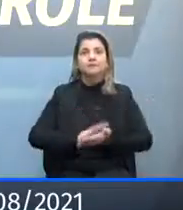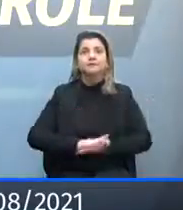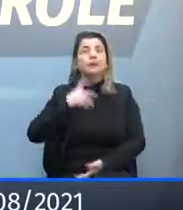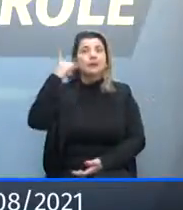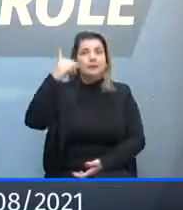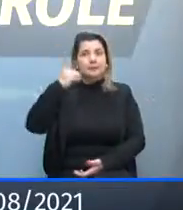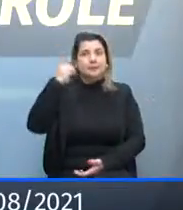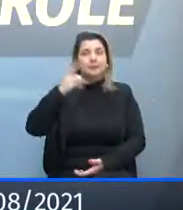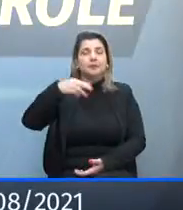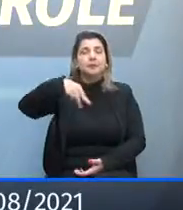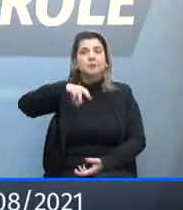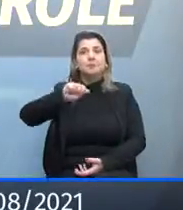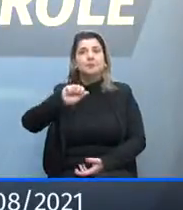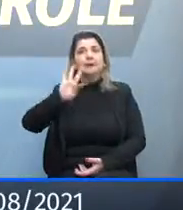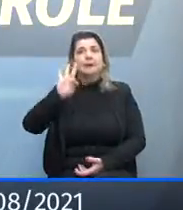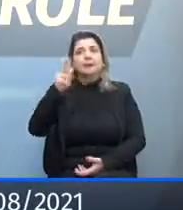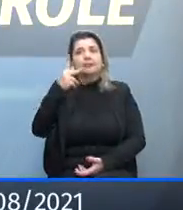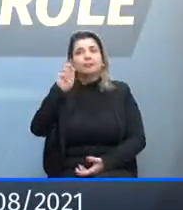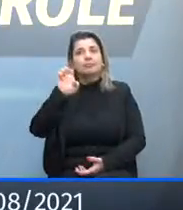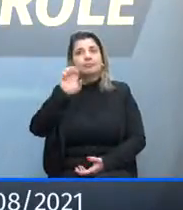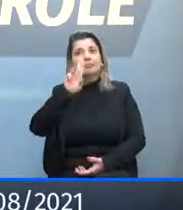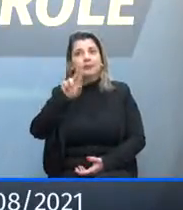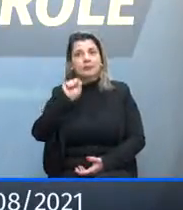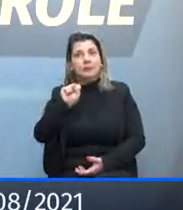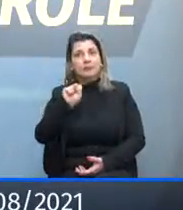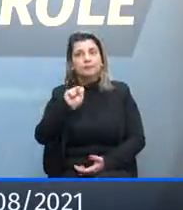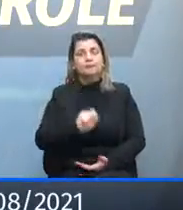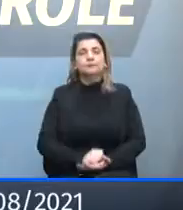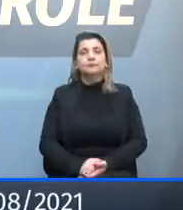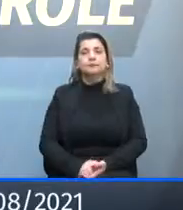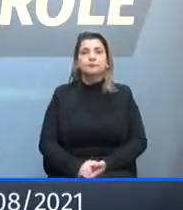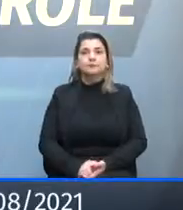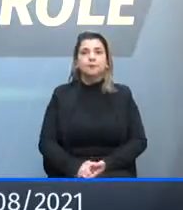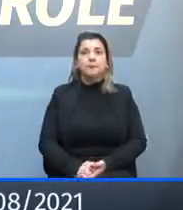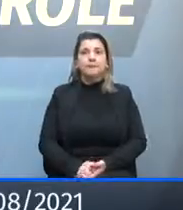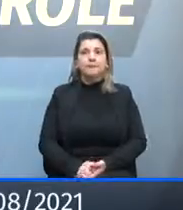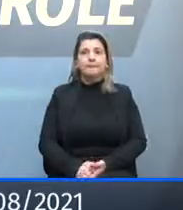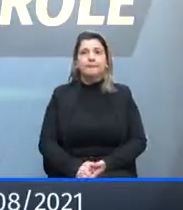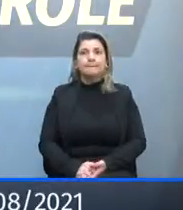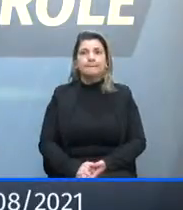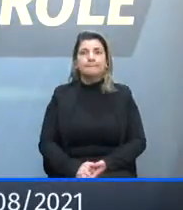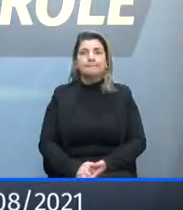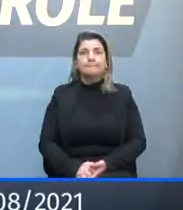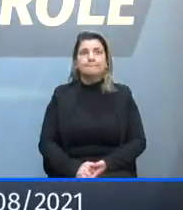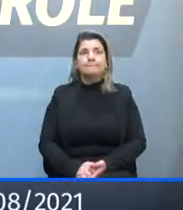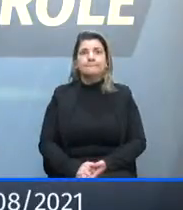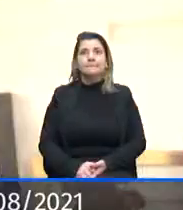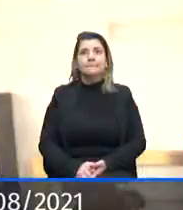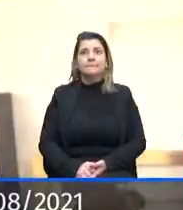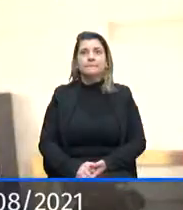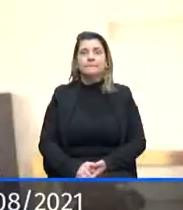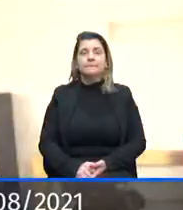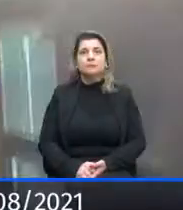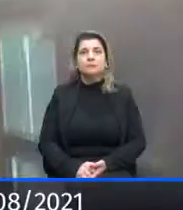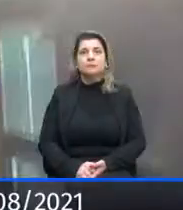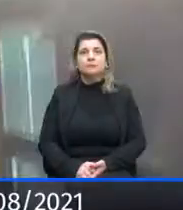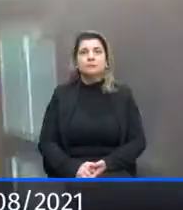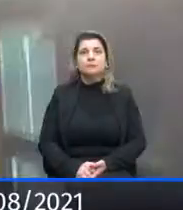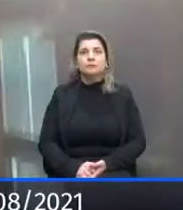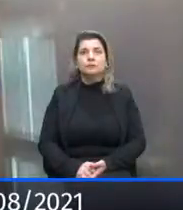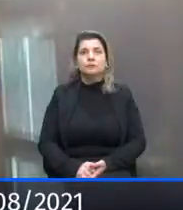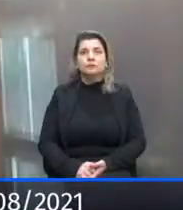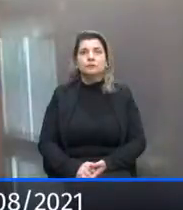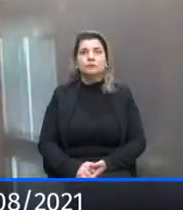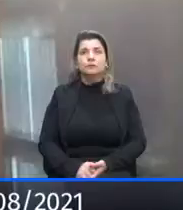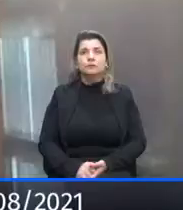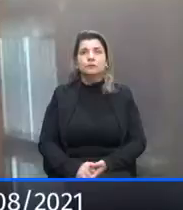Matheus. Deputado Matheus Vespe. Outros três Sim. também que versam sobre a mesma matéria, presidente. Já